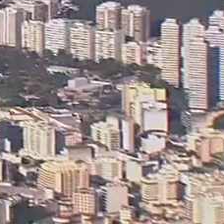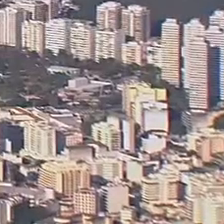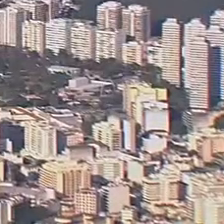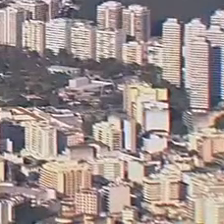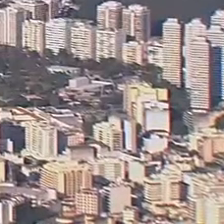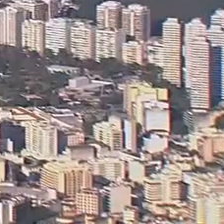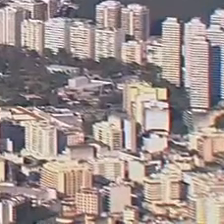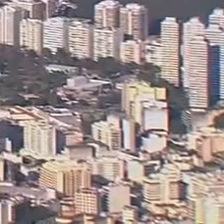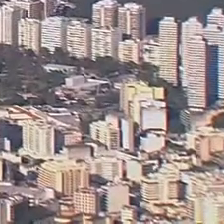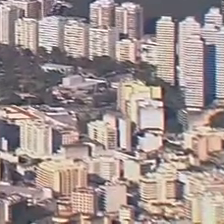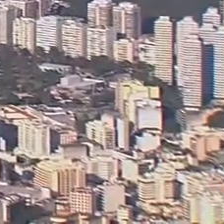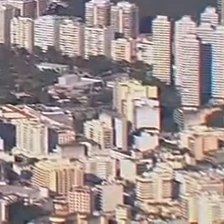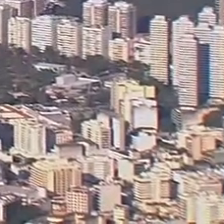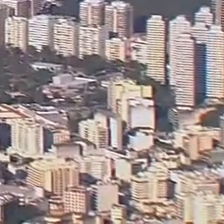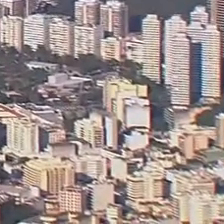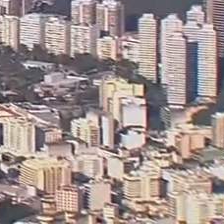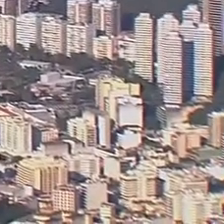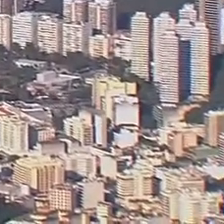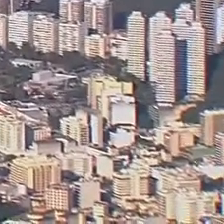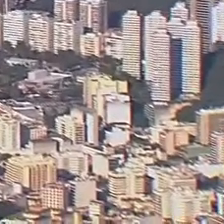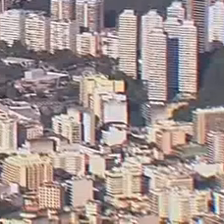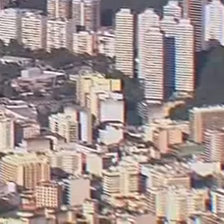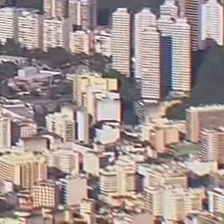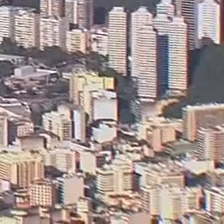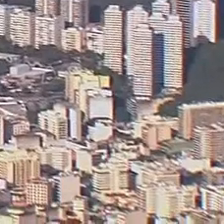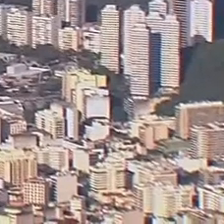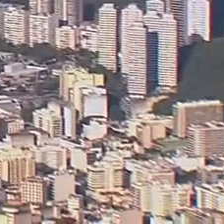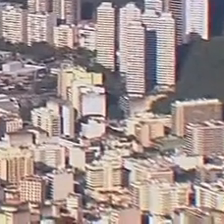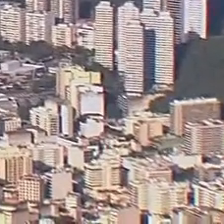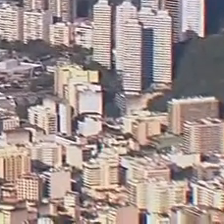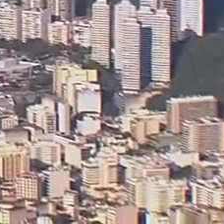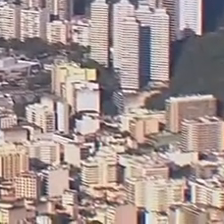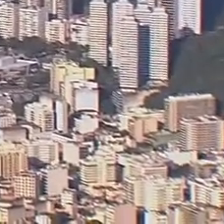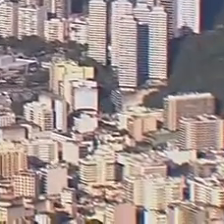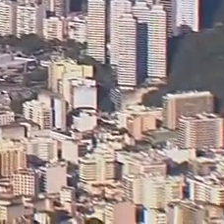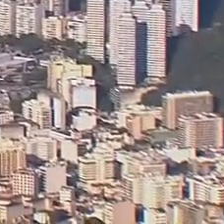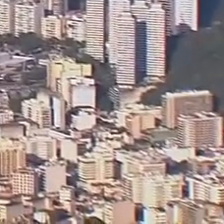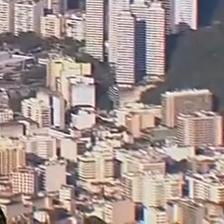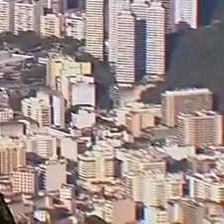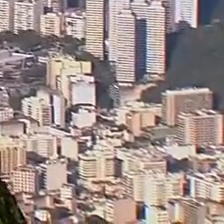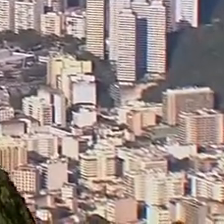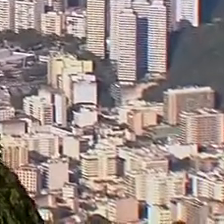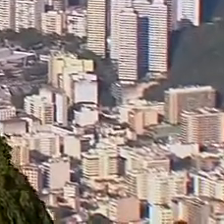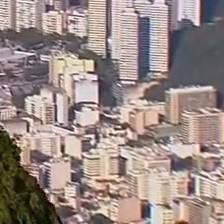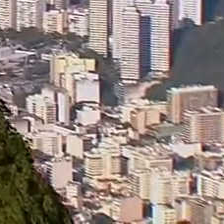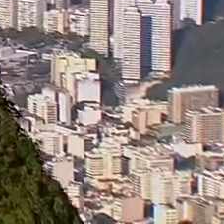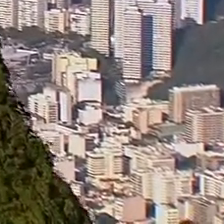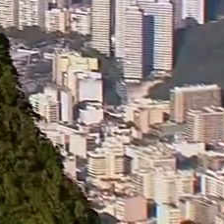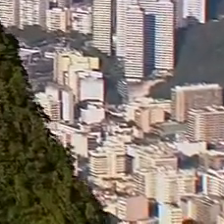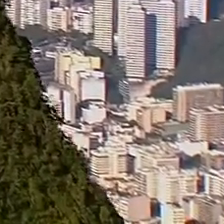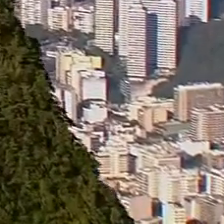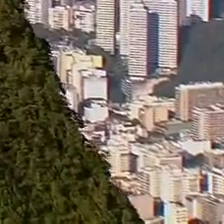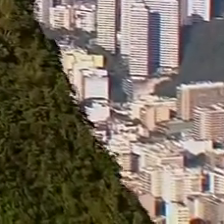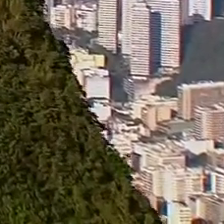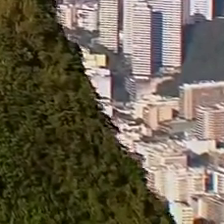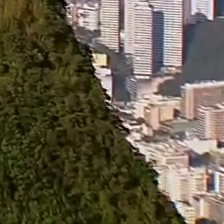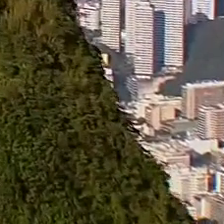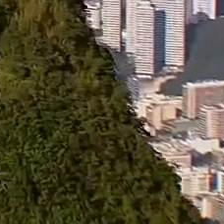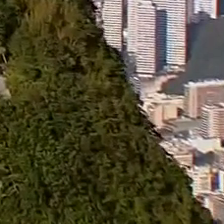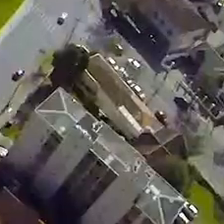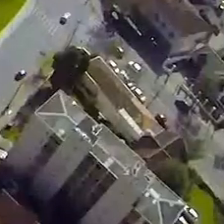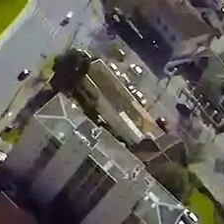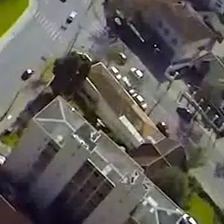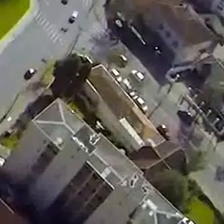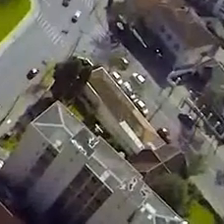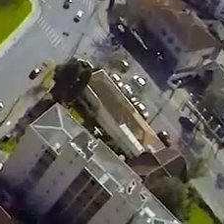a imagem do cruzeiro resplandece. Gigante pela própria